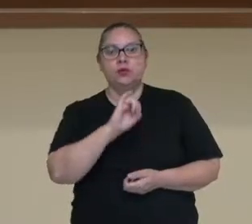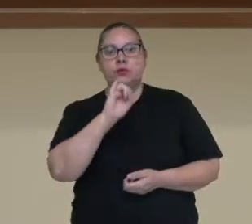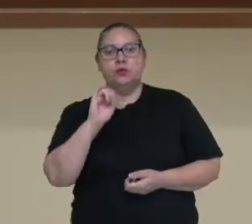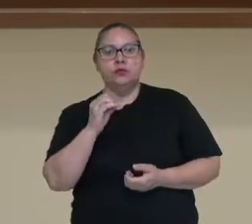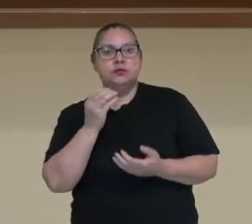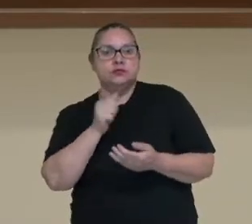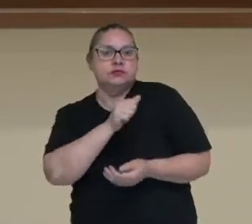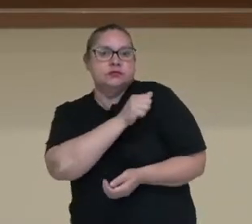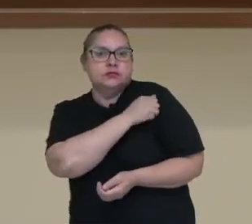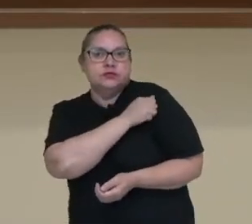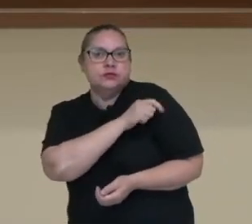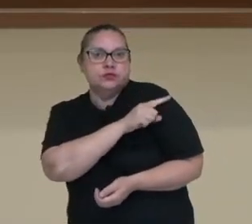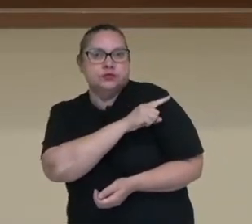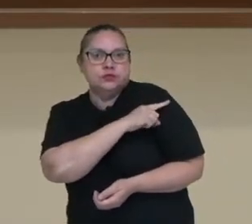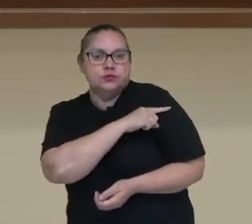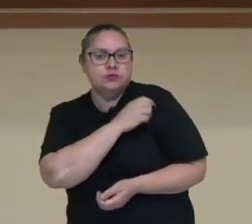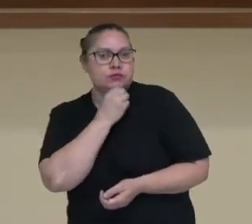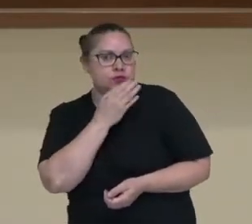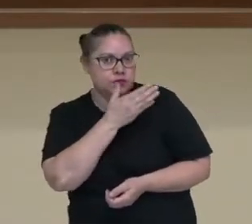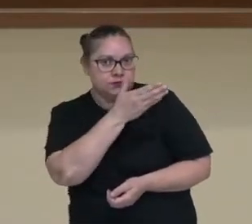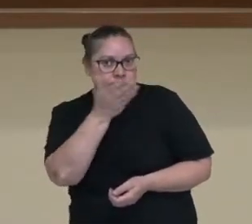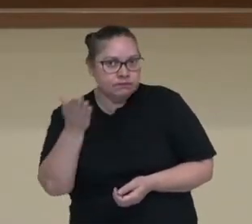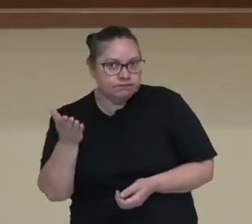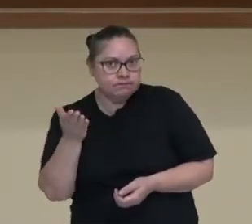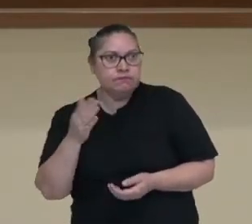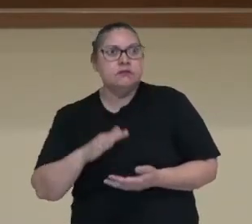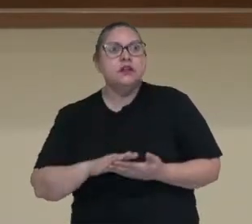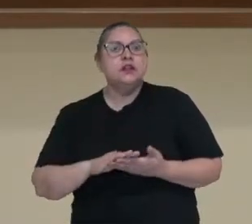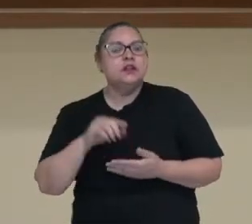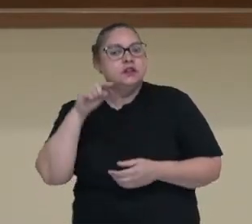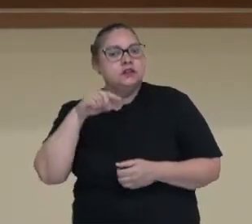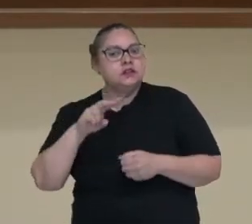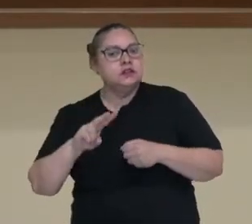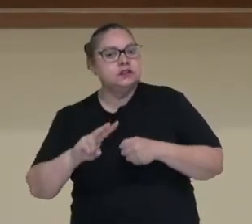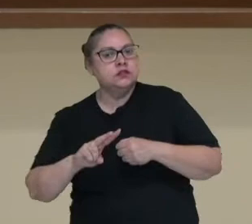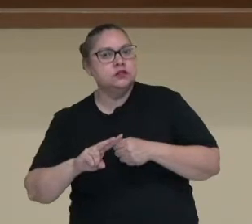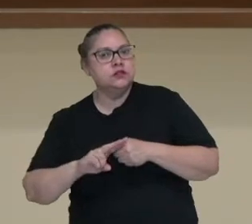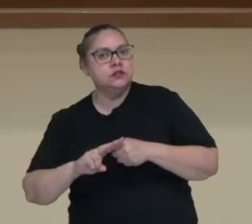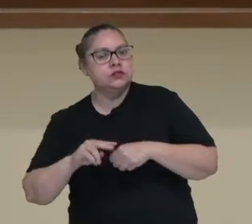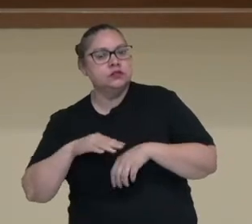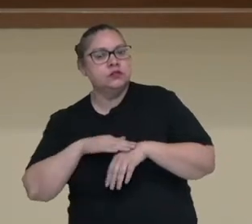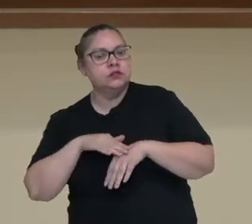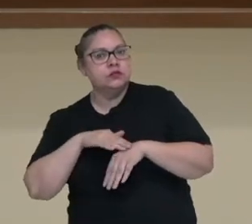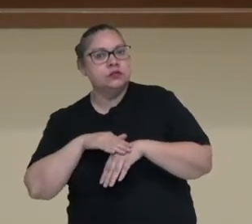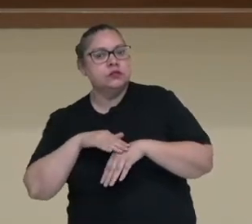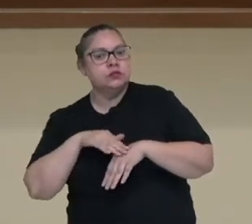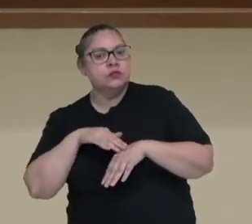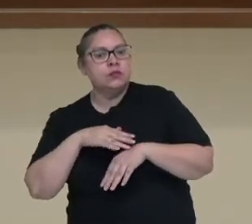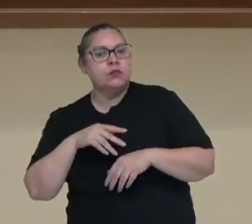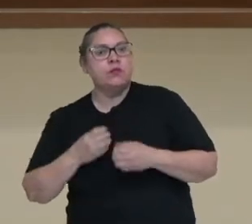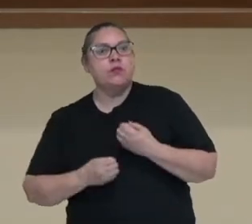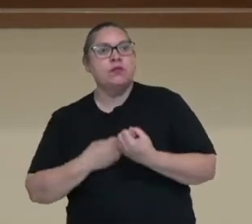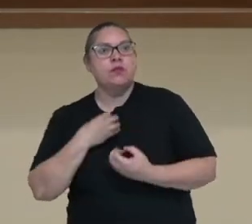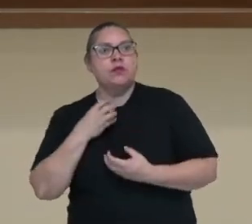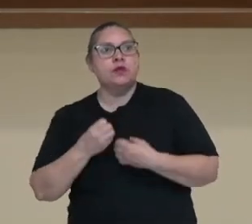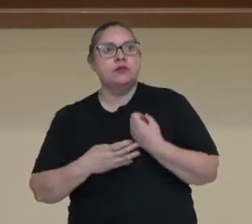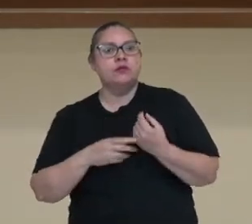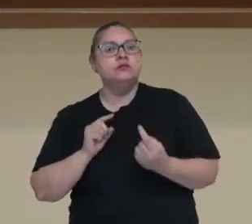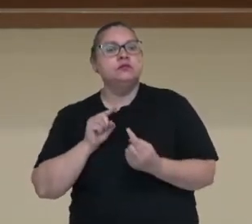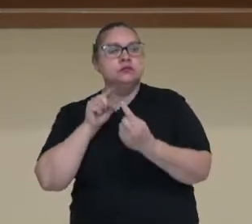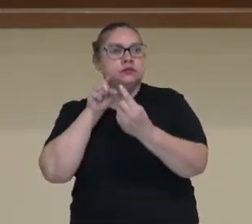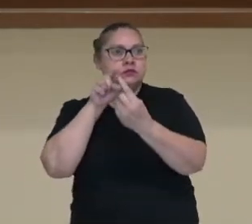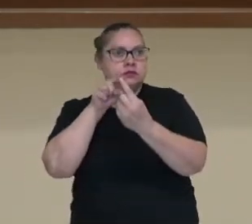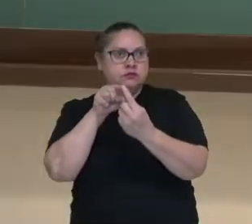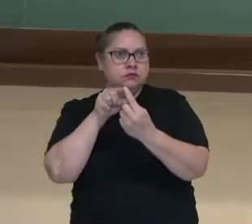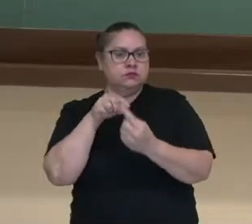Olá, estudantes da primeira série, tudo bem com vocês? Nesse vídeo vamos conversar sobre poemas.